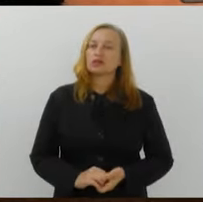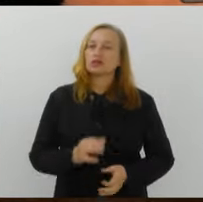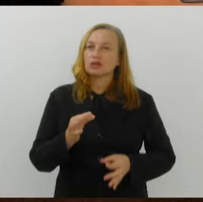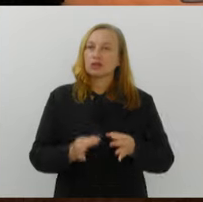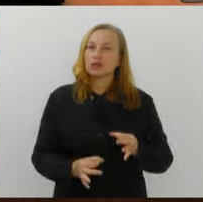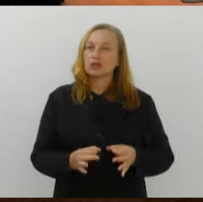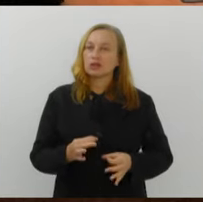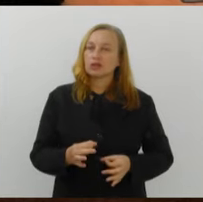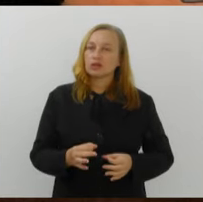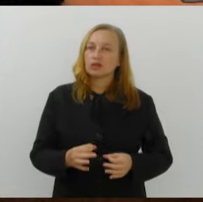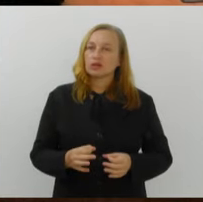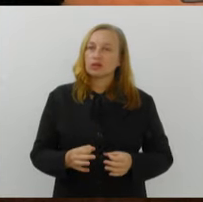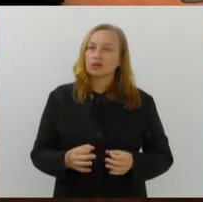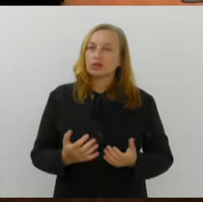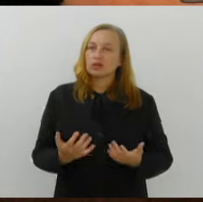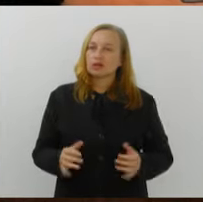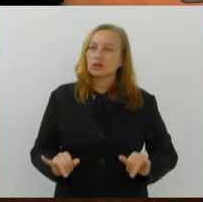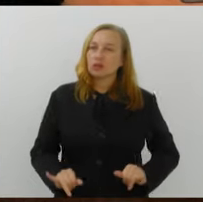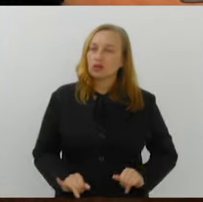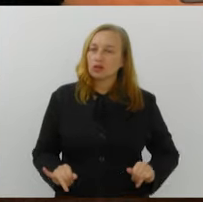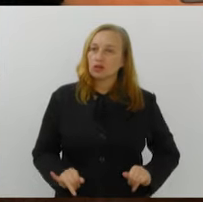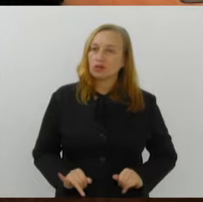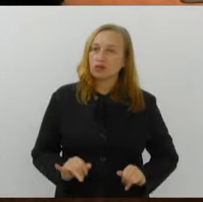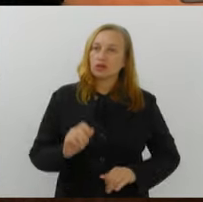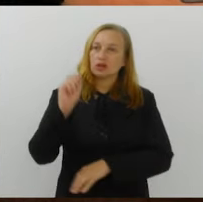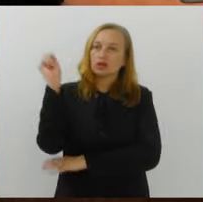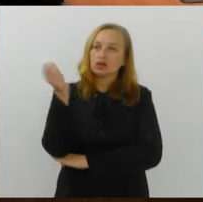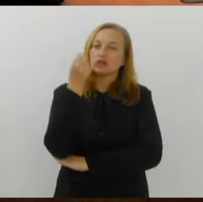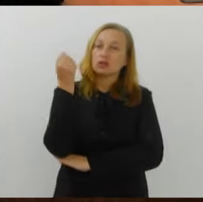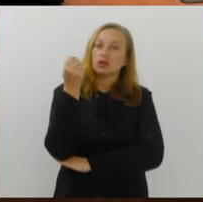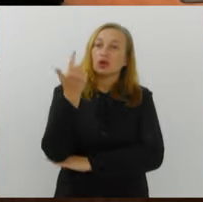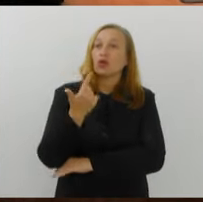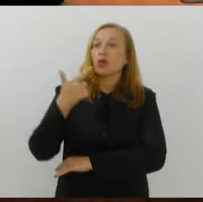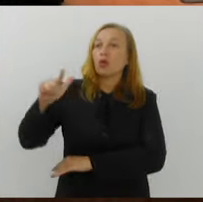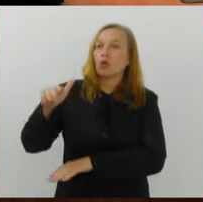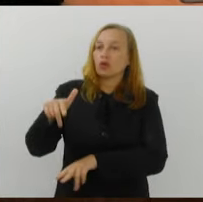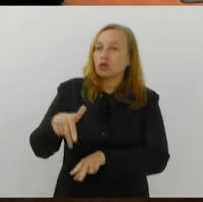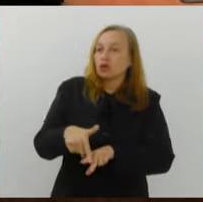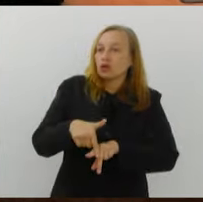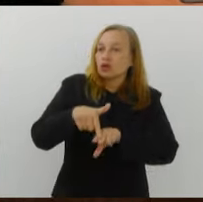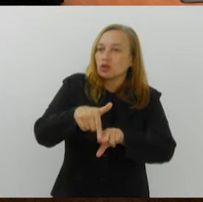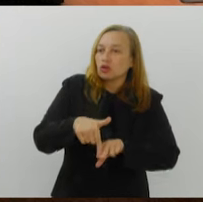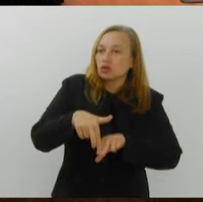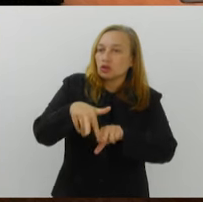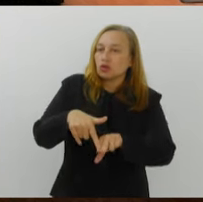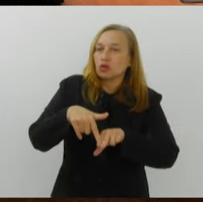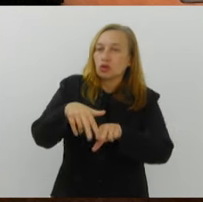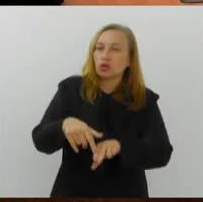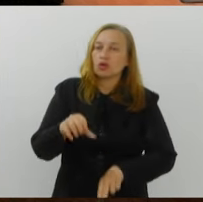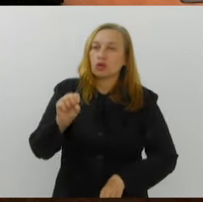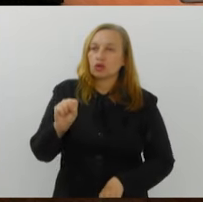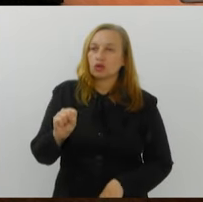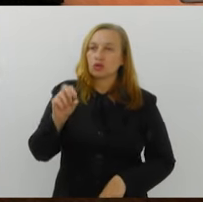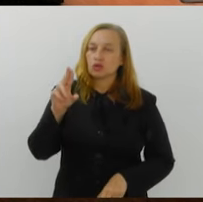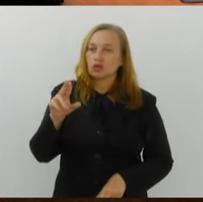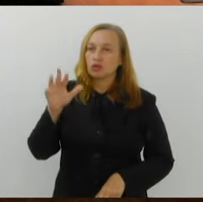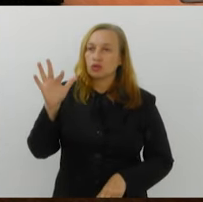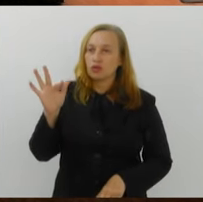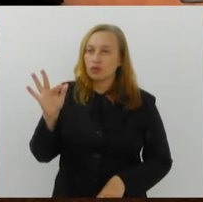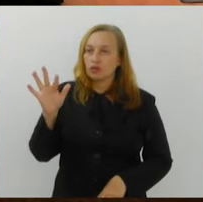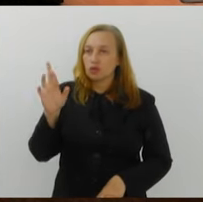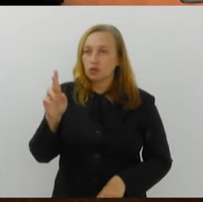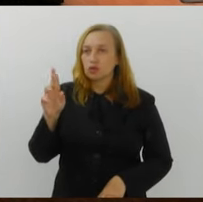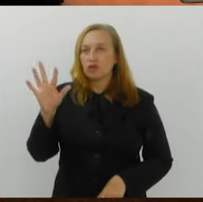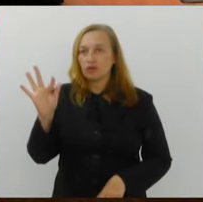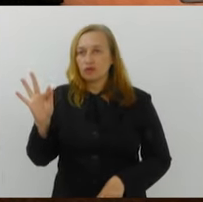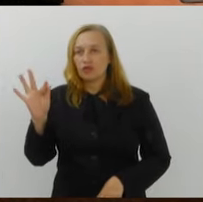da tragédia do Rio Grande do Sul. Ele, juntamente com outro surfista, Lucas Chumbos, lideraram uma galera, uma equipe de